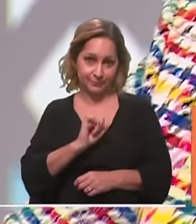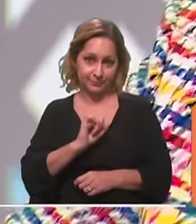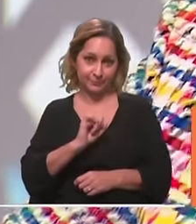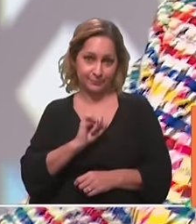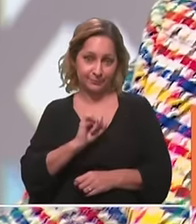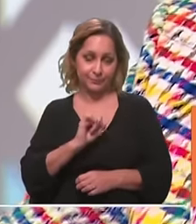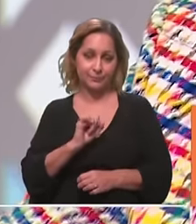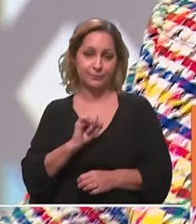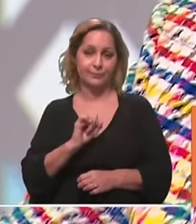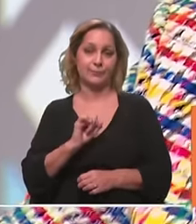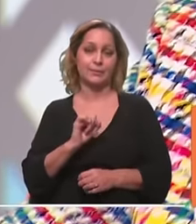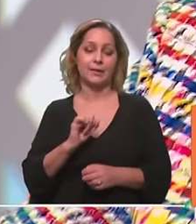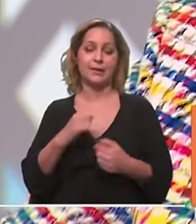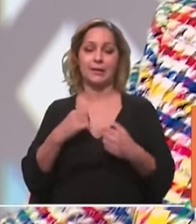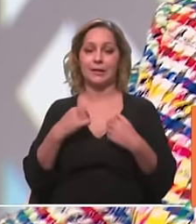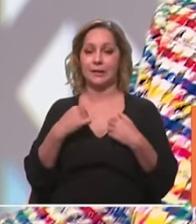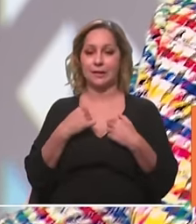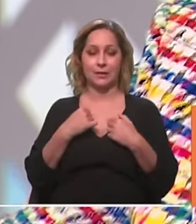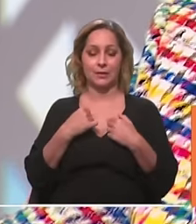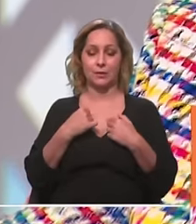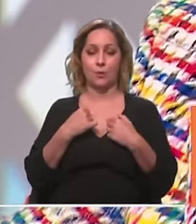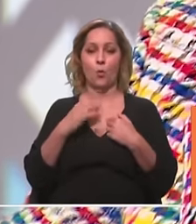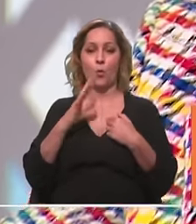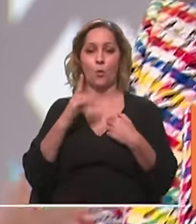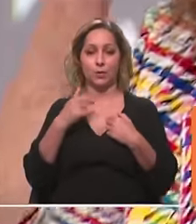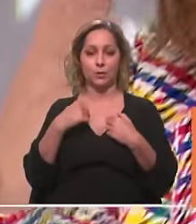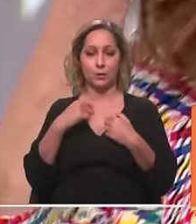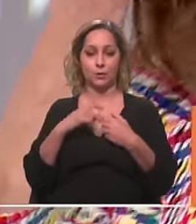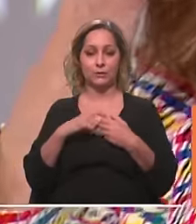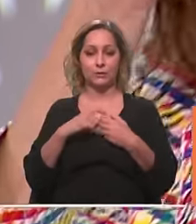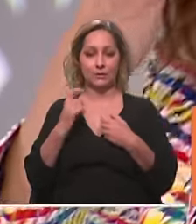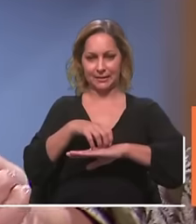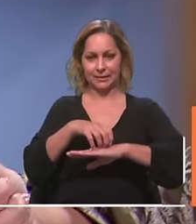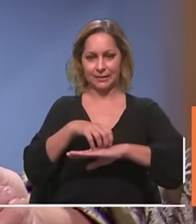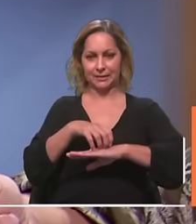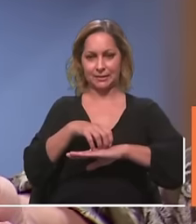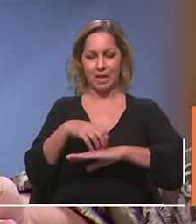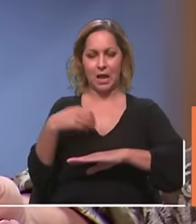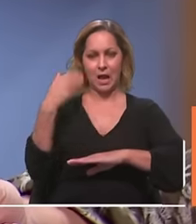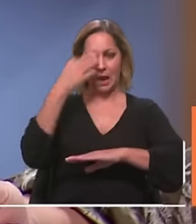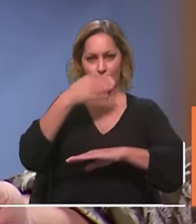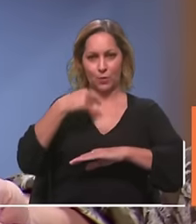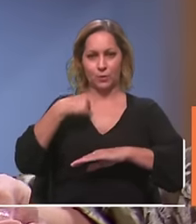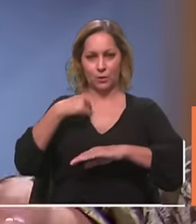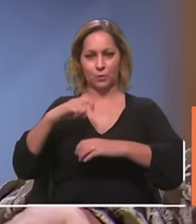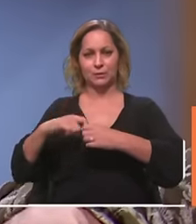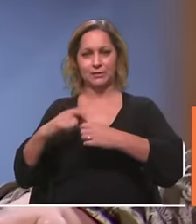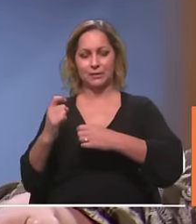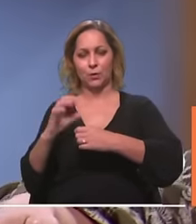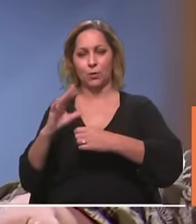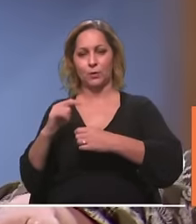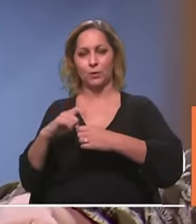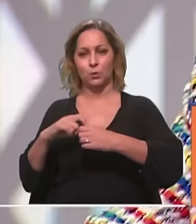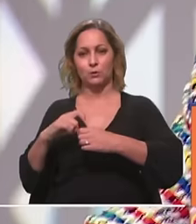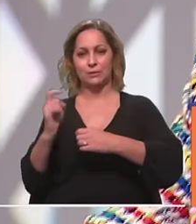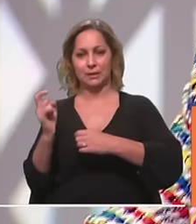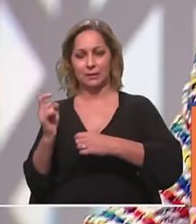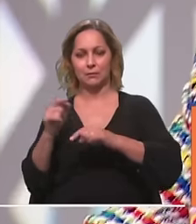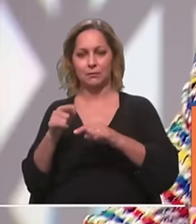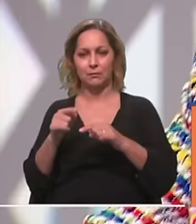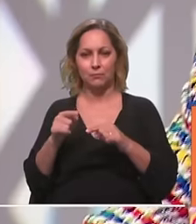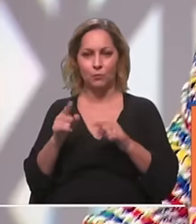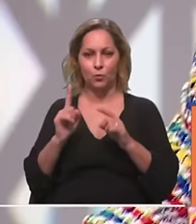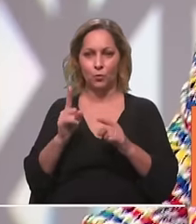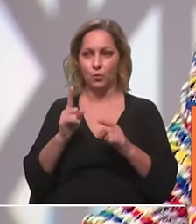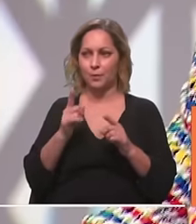imprensa eu não consegui sair quando eu saí eu saí à noite e e quando sai dali começam me